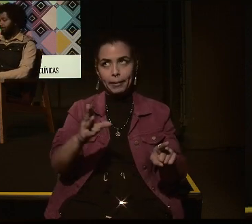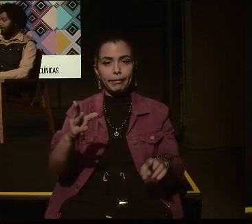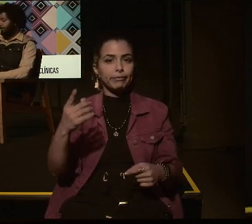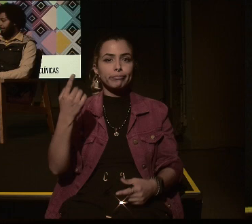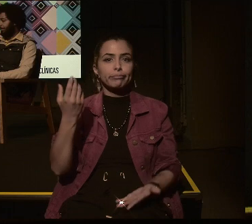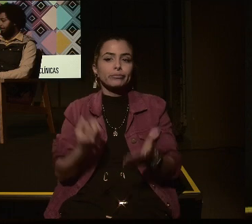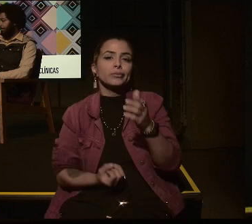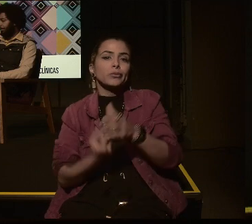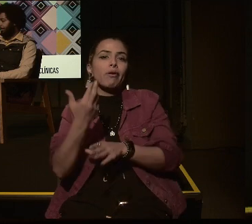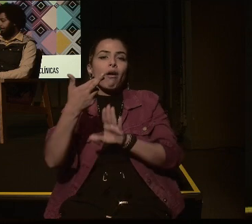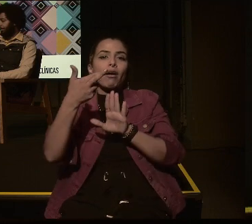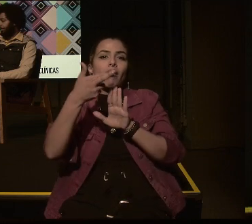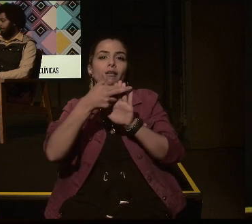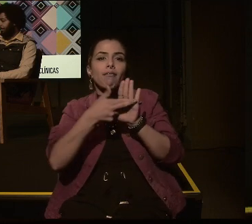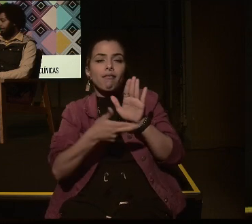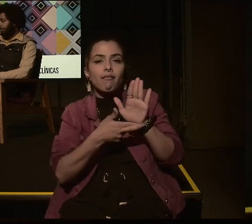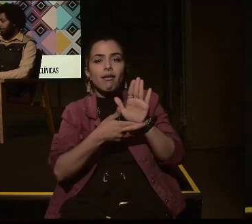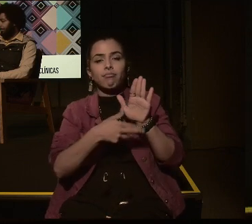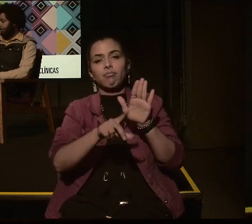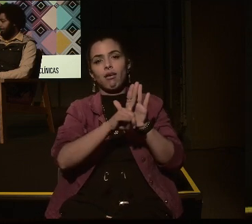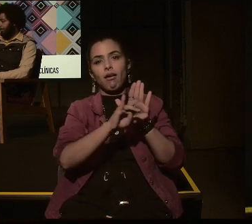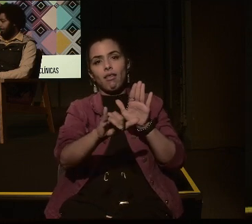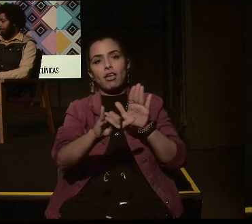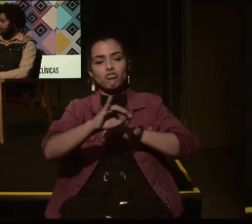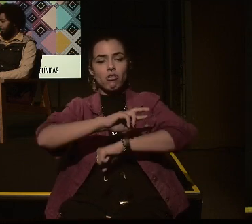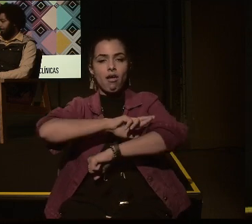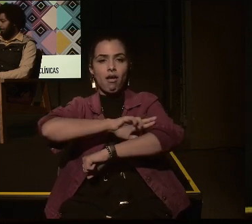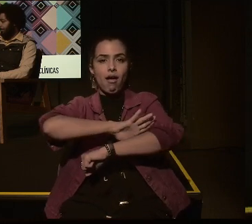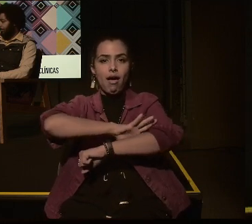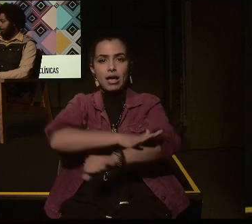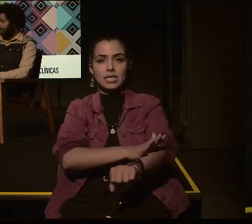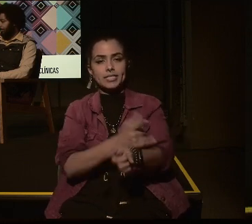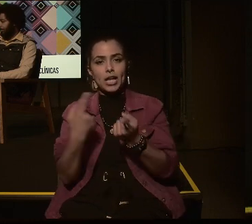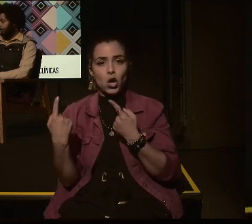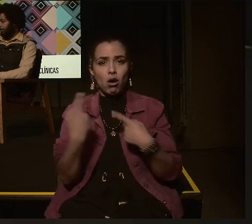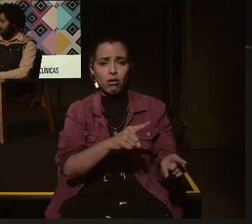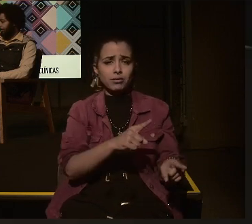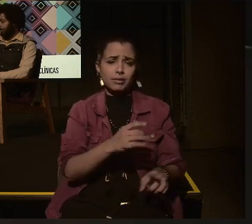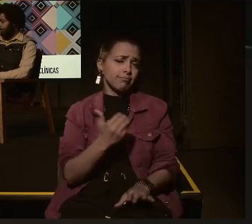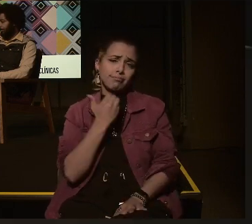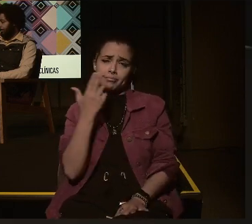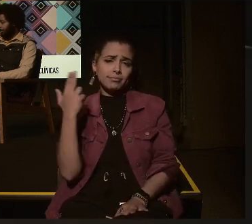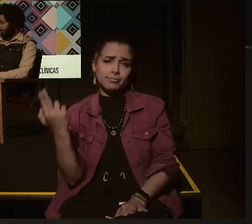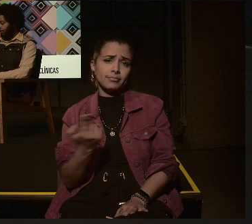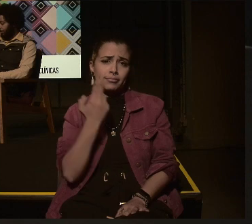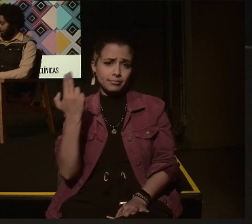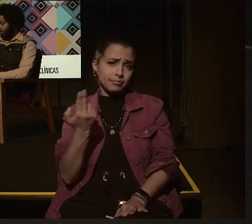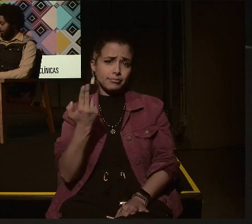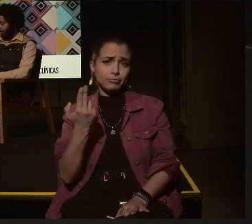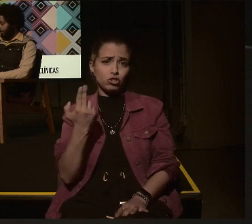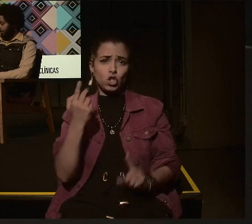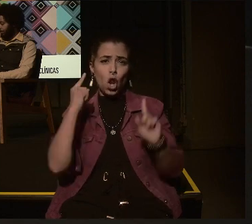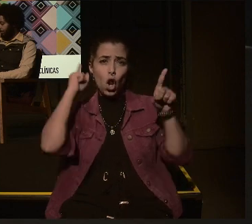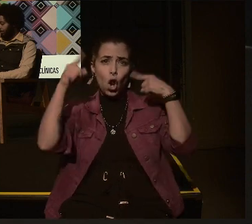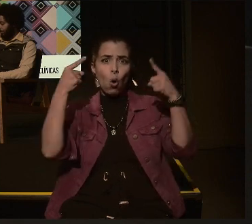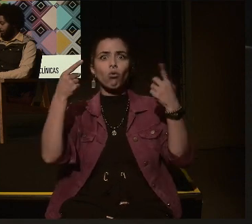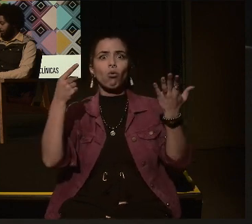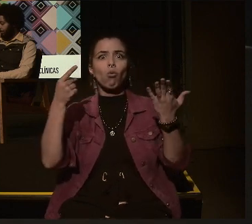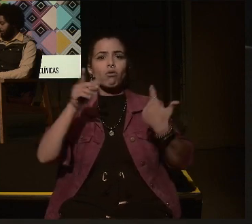antirracista jamais será antimanicolonial, que é o que o movimento negro tem apontado e